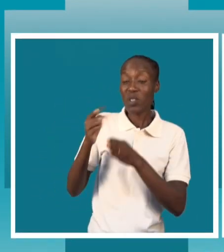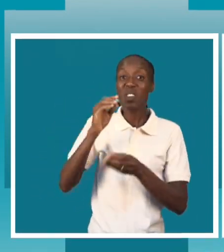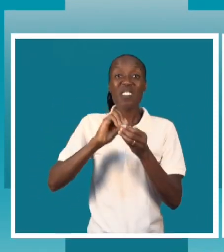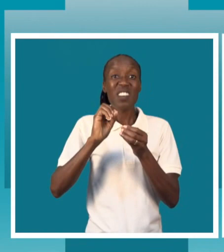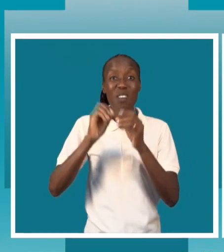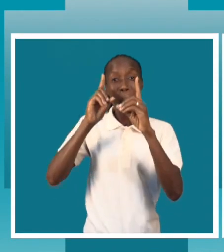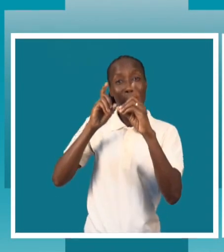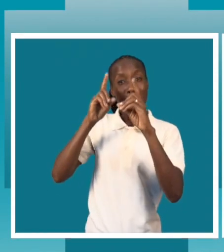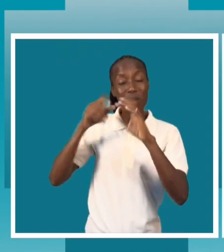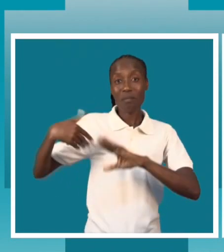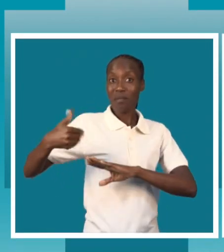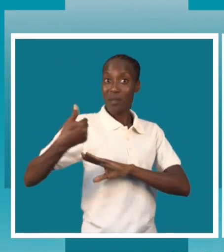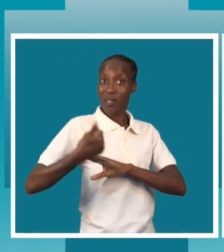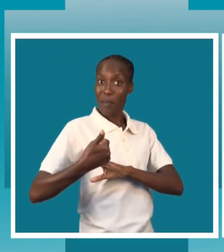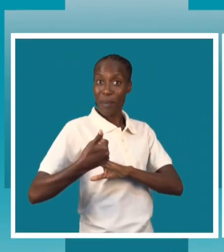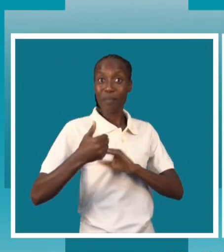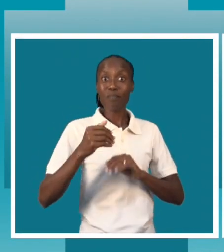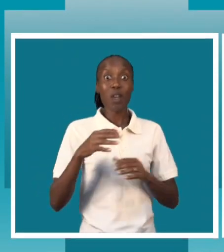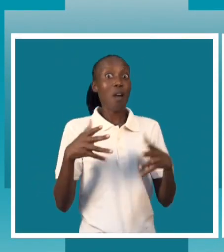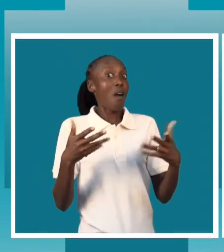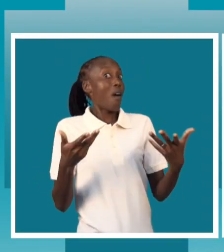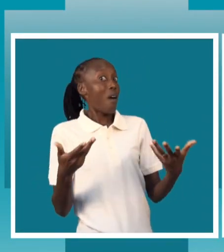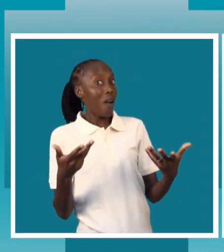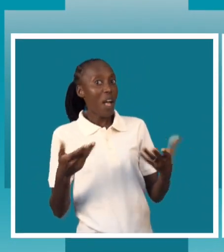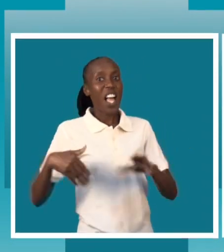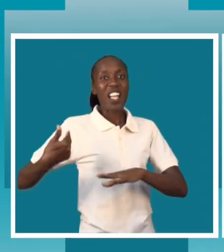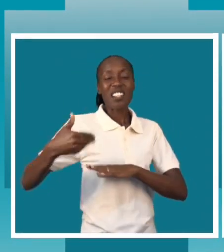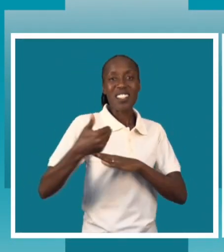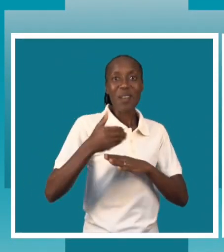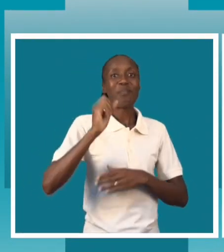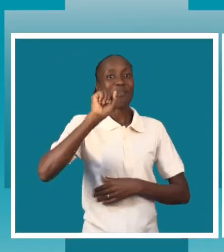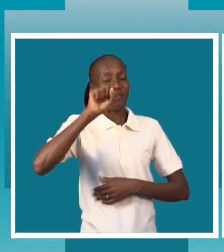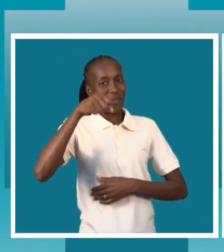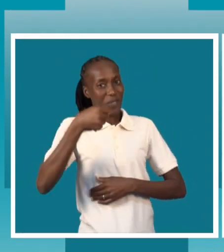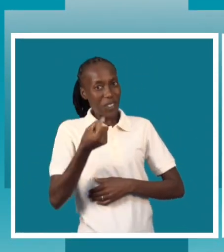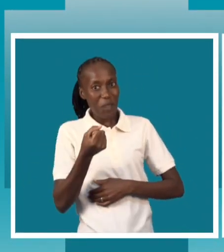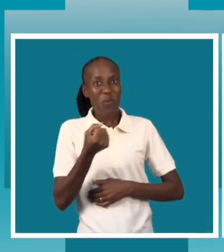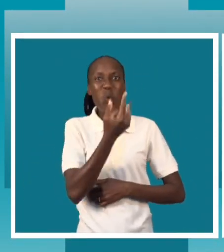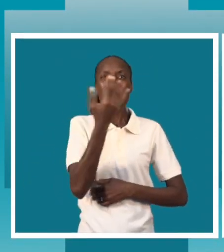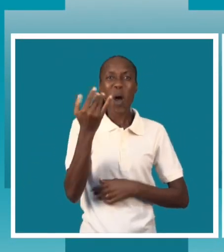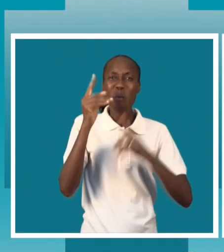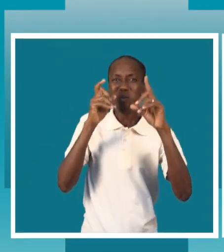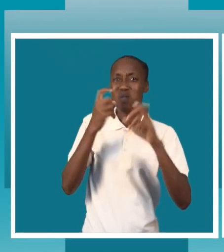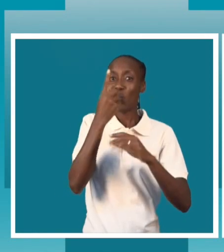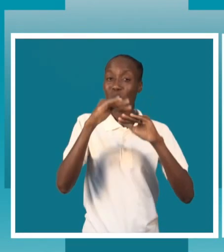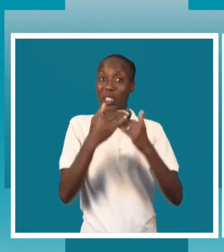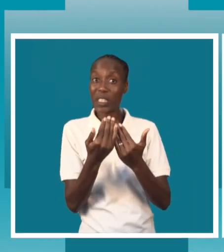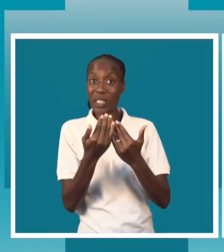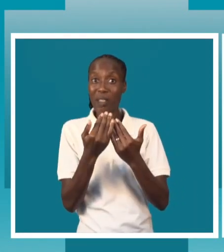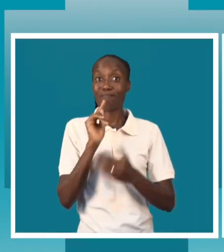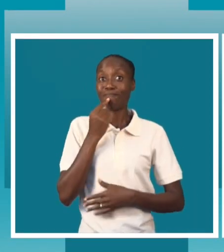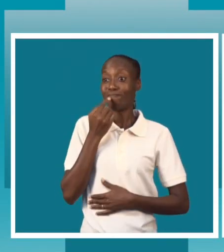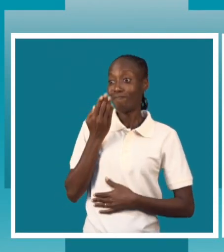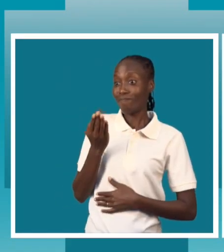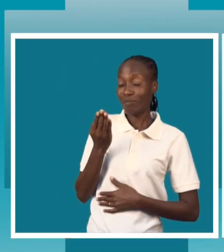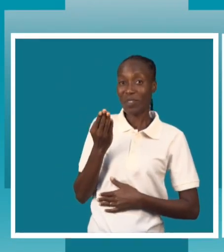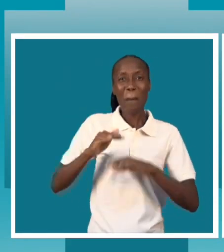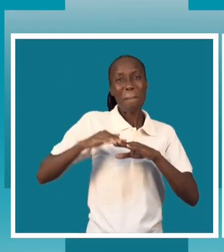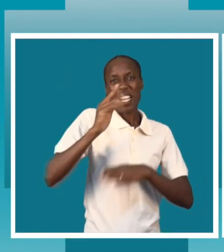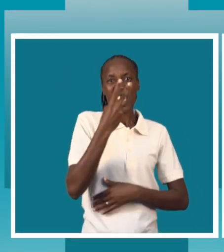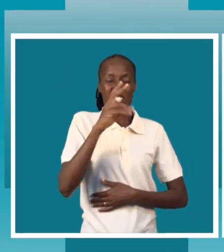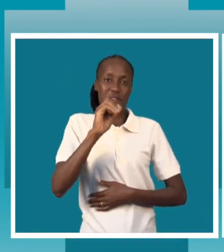Você é uma daquelas pessoas que tira selfies a todo momento? Uau! tempo todo! Quantas selfies tira por dia?